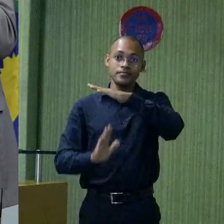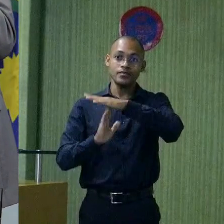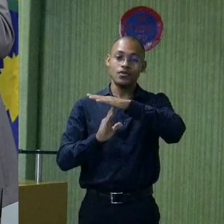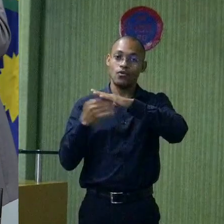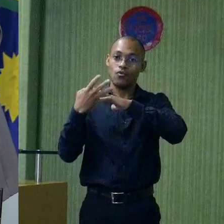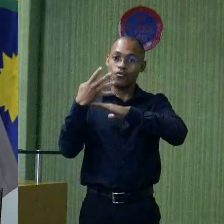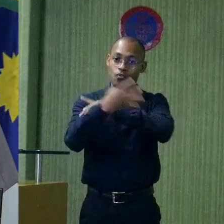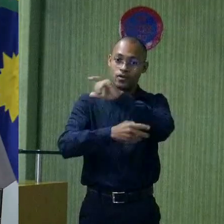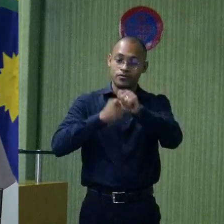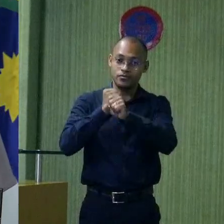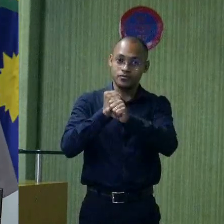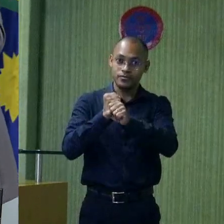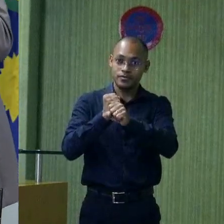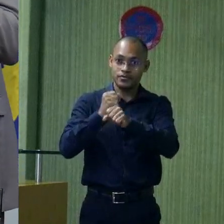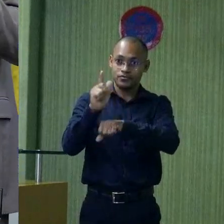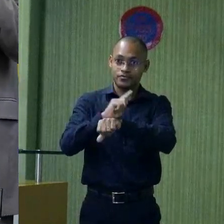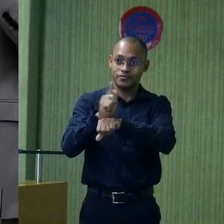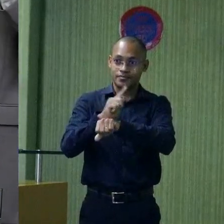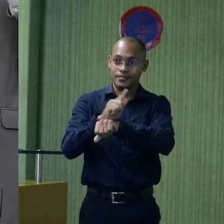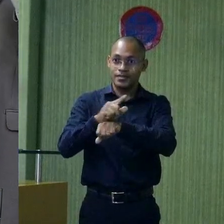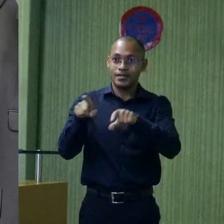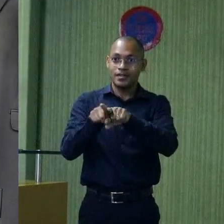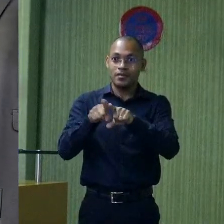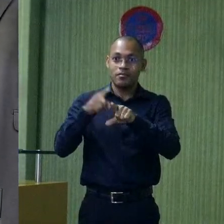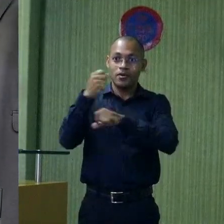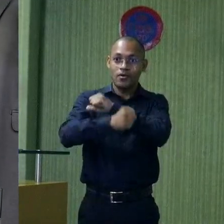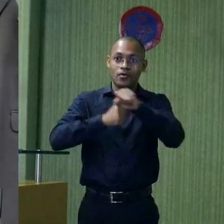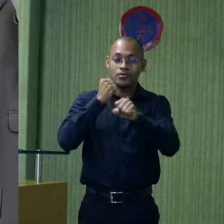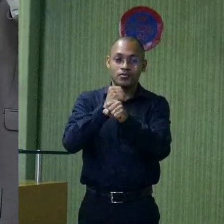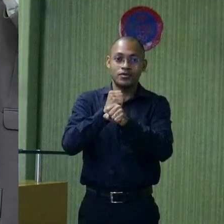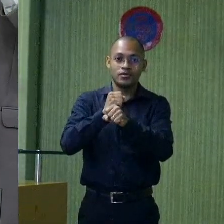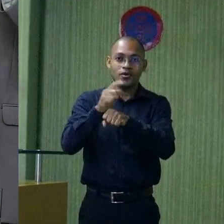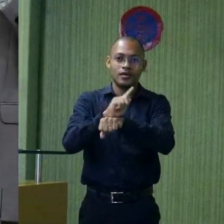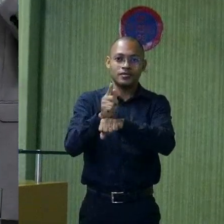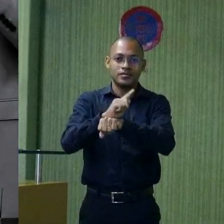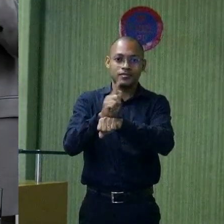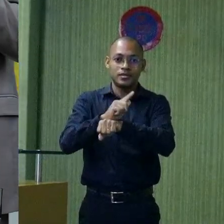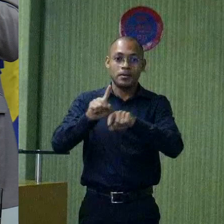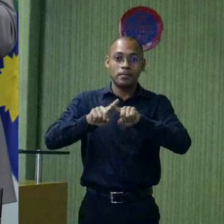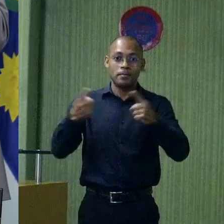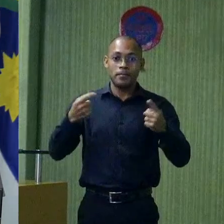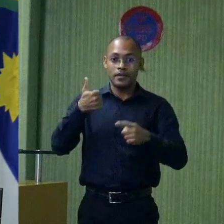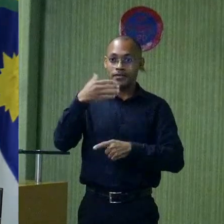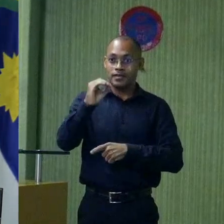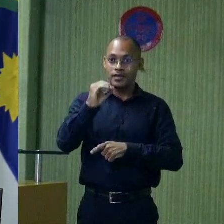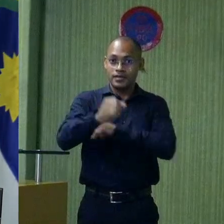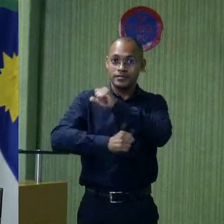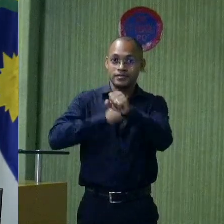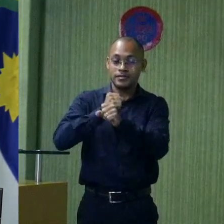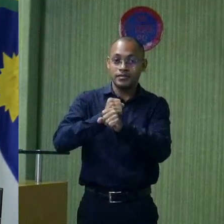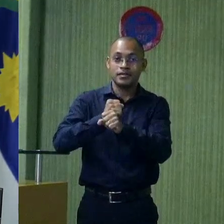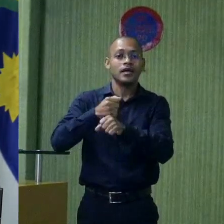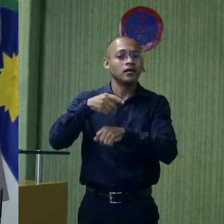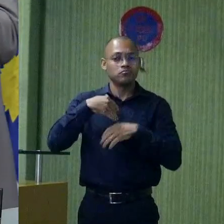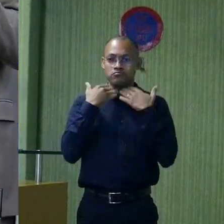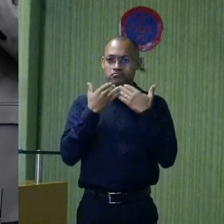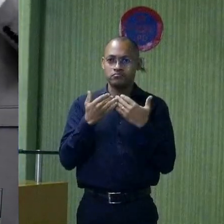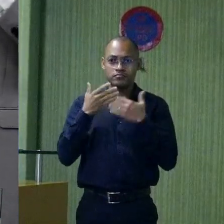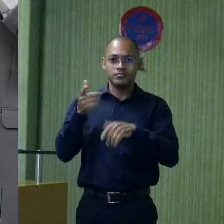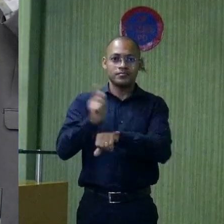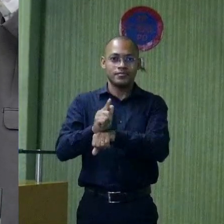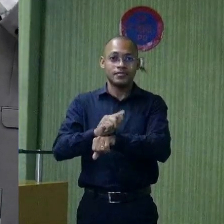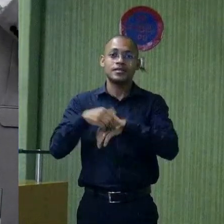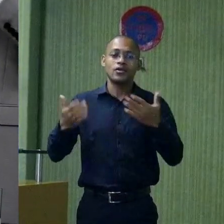uma gestão né e e nem aos 8 anos de uma gestão Eleita e reeleita mas há 10 anos dependentemente de gestão Então quem quer que